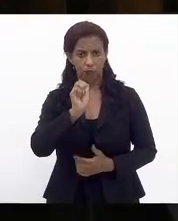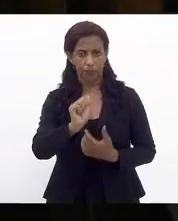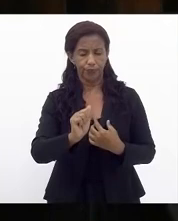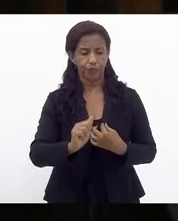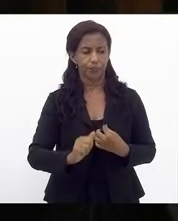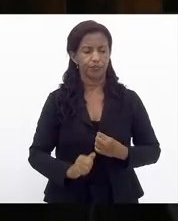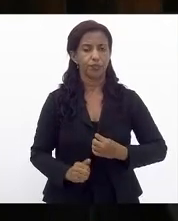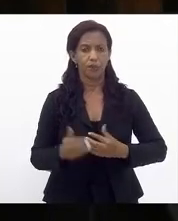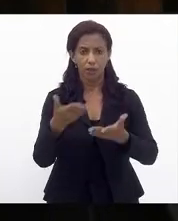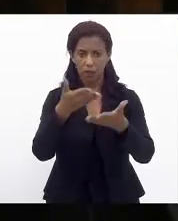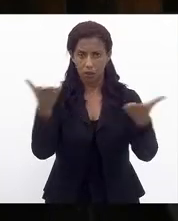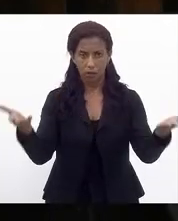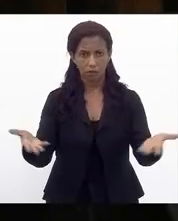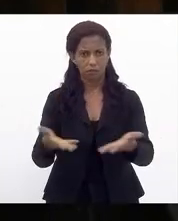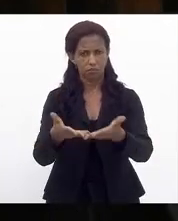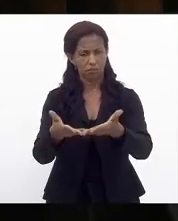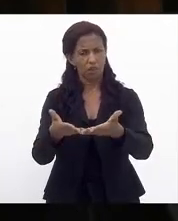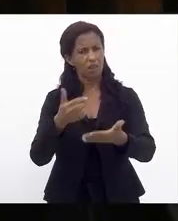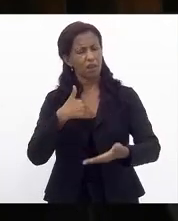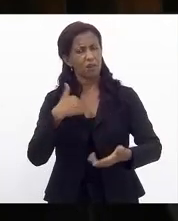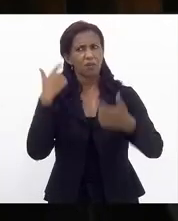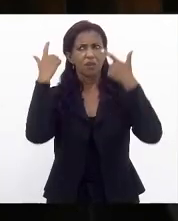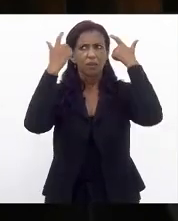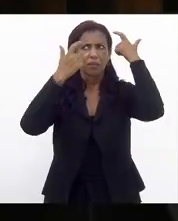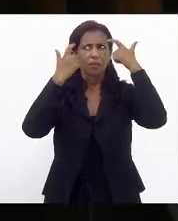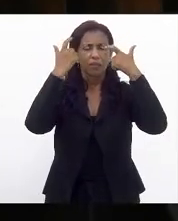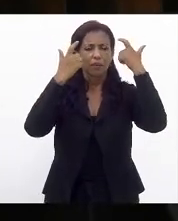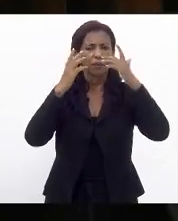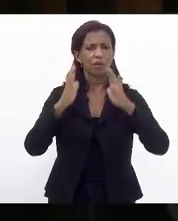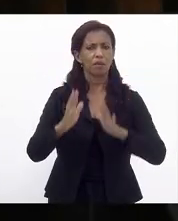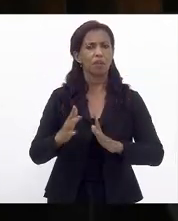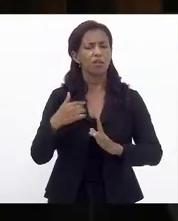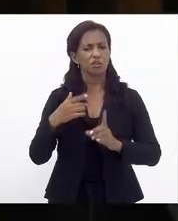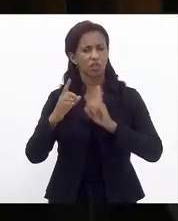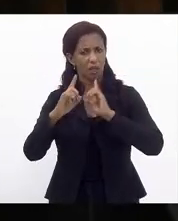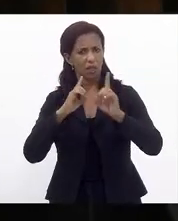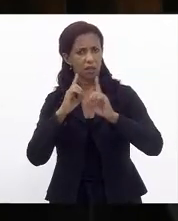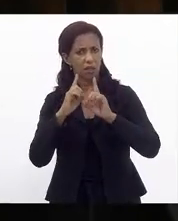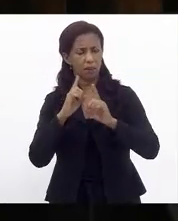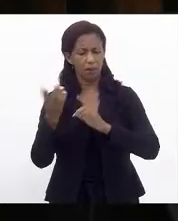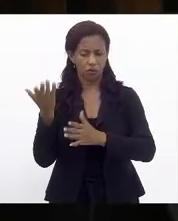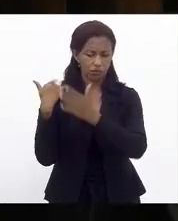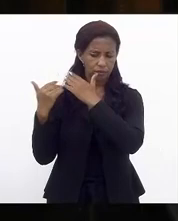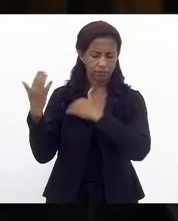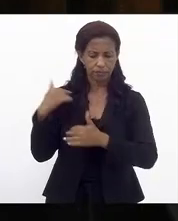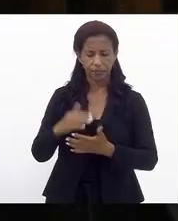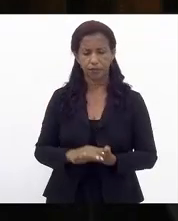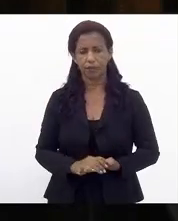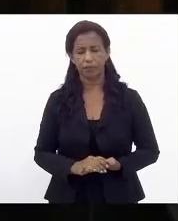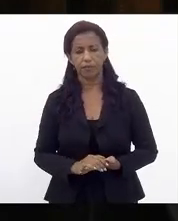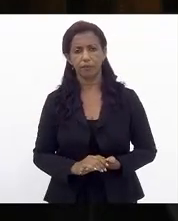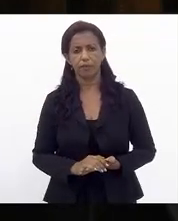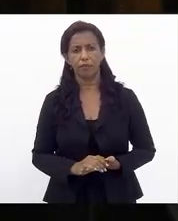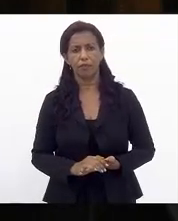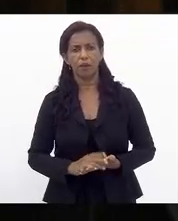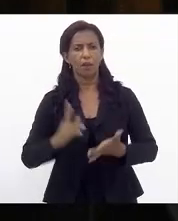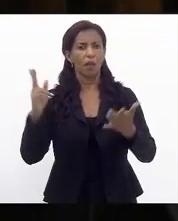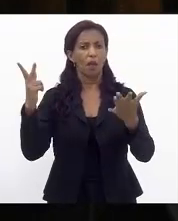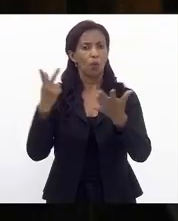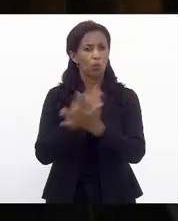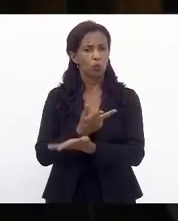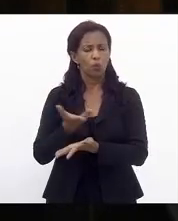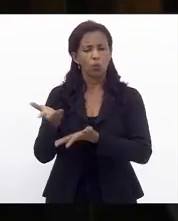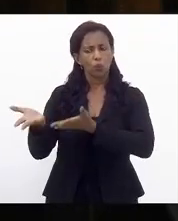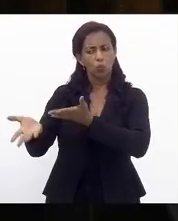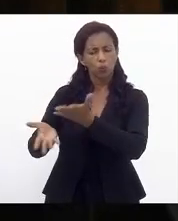e senhoras e senhores eu fiquei com uma preocupação que eu já fiz aqui no debate inteiro trouxe aqui em debate anterior houve uma houve um